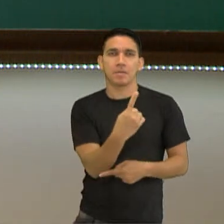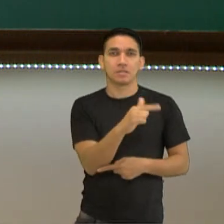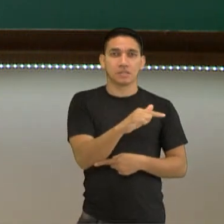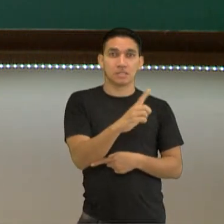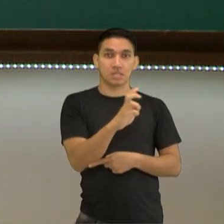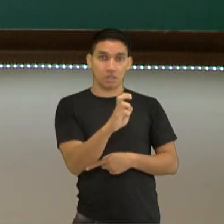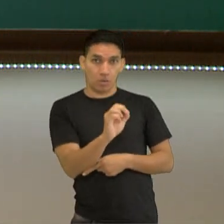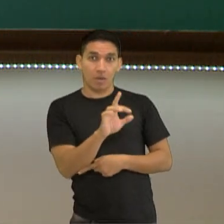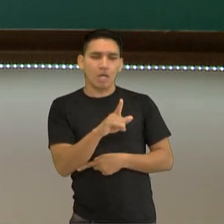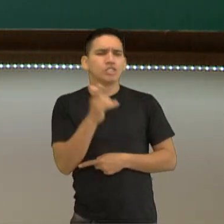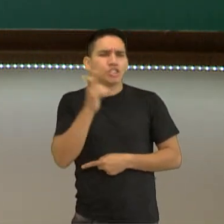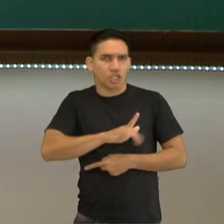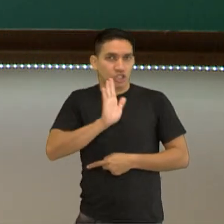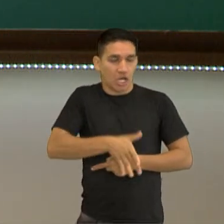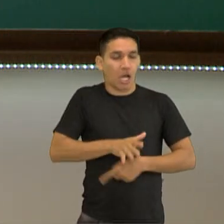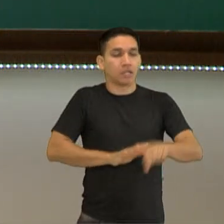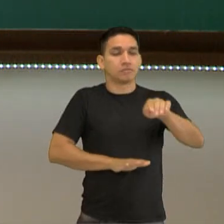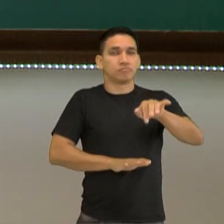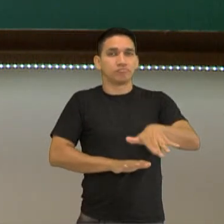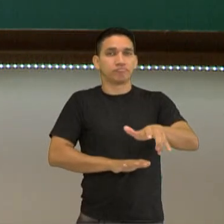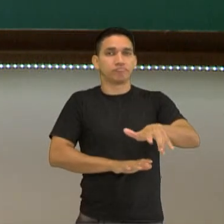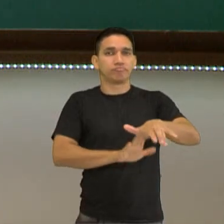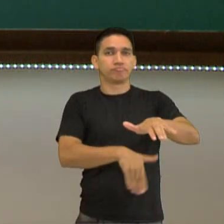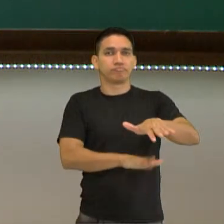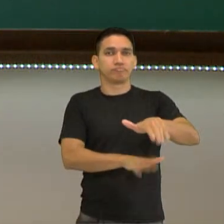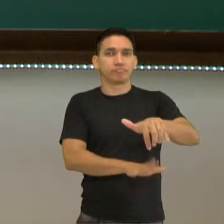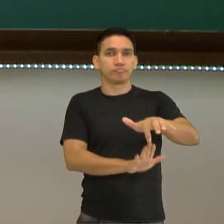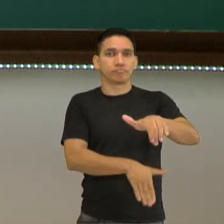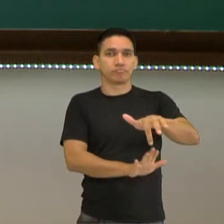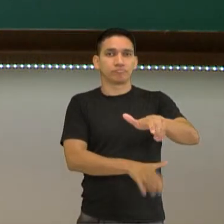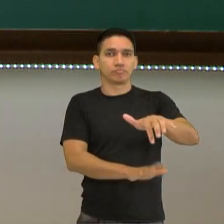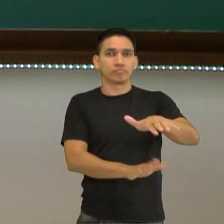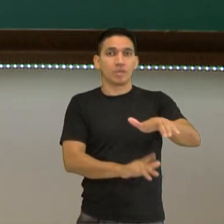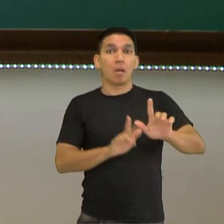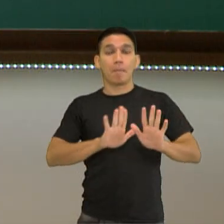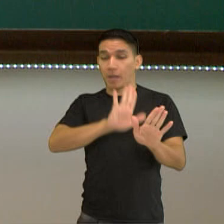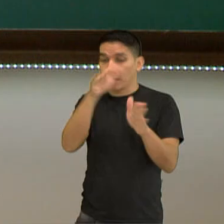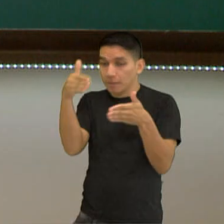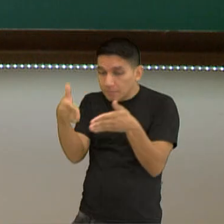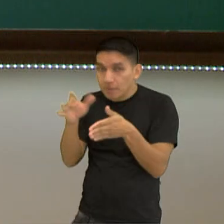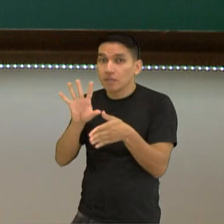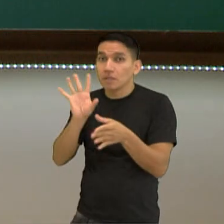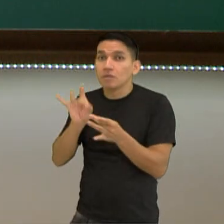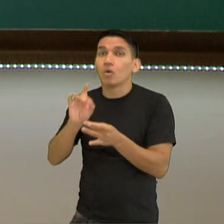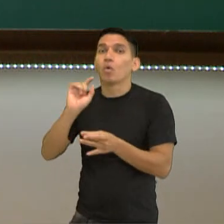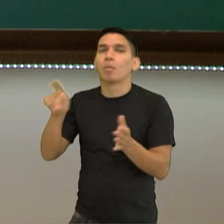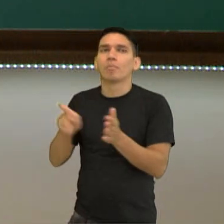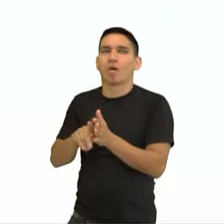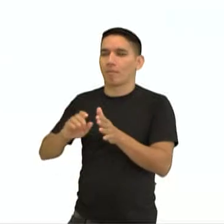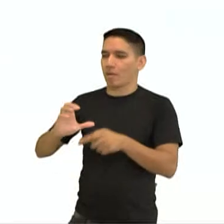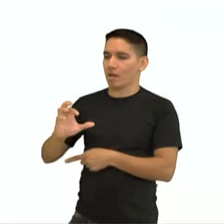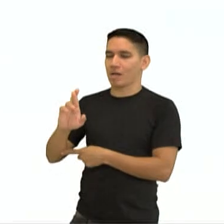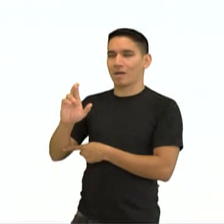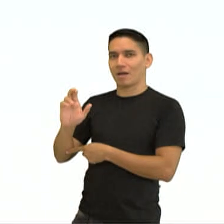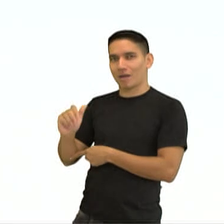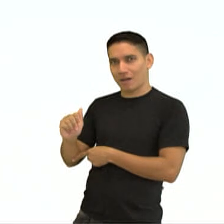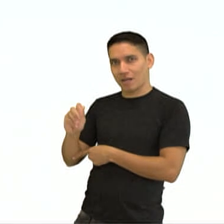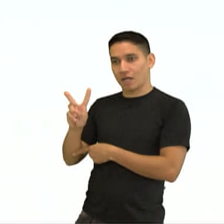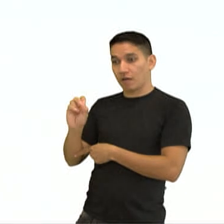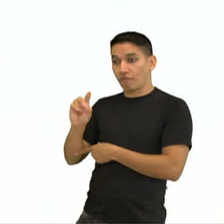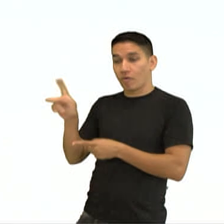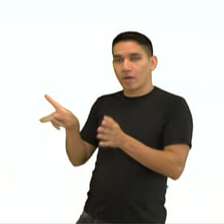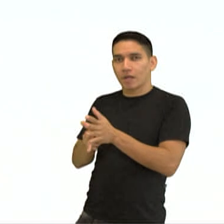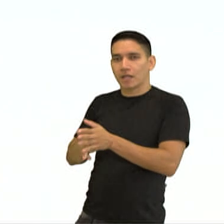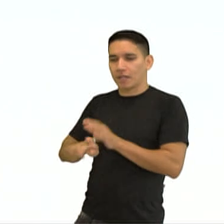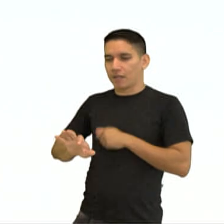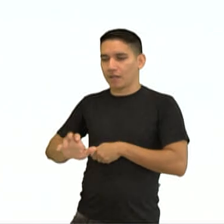Mas o foco naquela época era a composição para o cravo, né? Você tem teclas mais finas que o piano, o cravo,